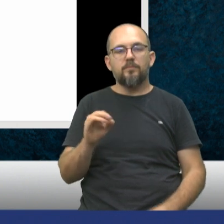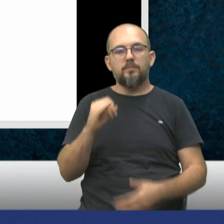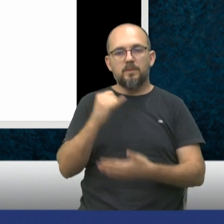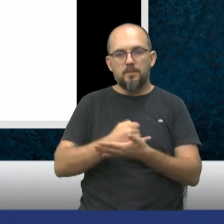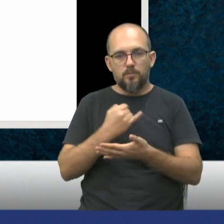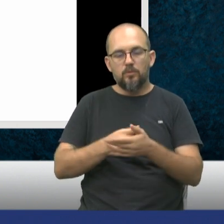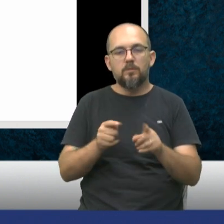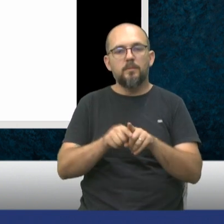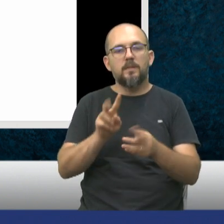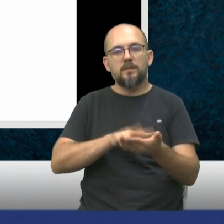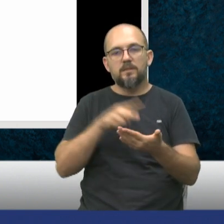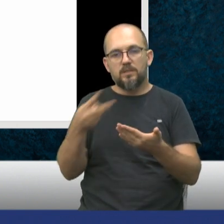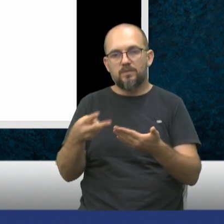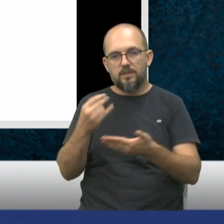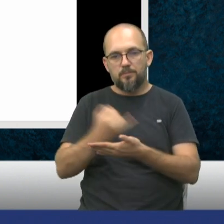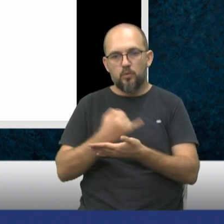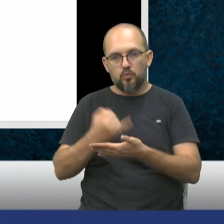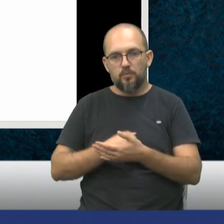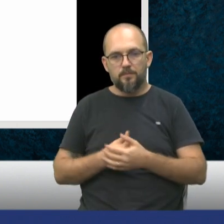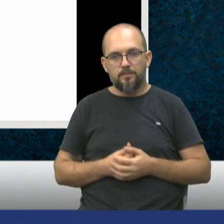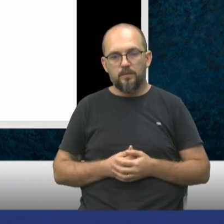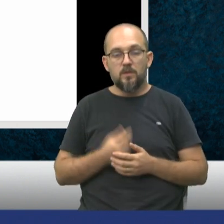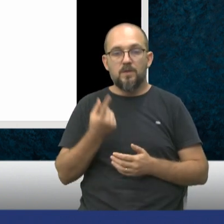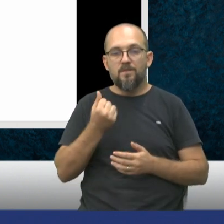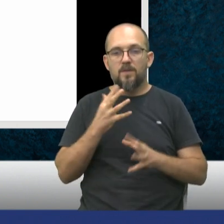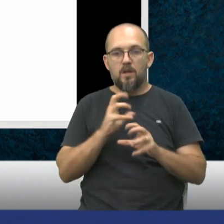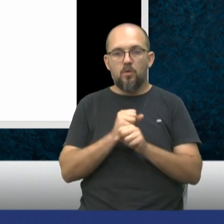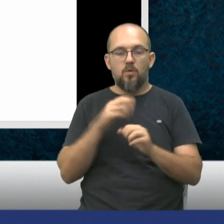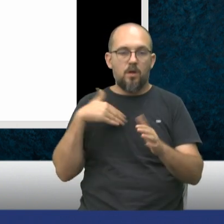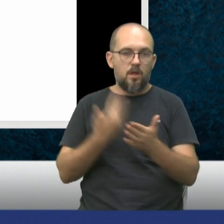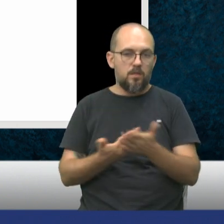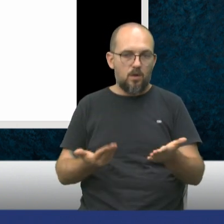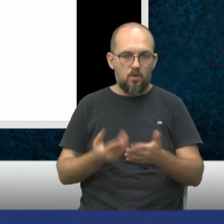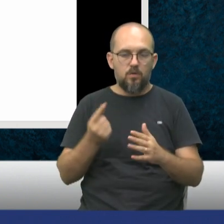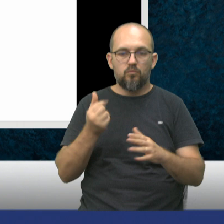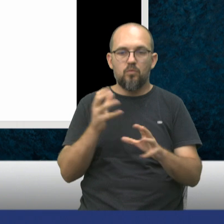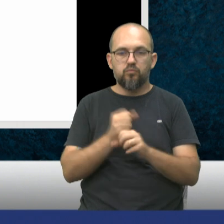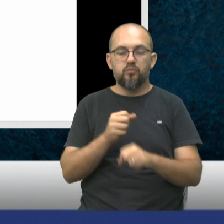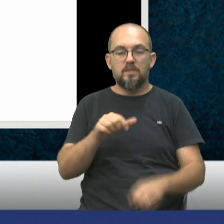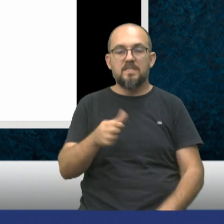e transferência de impostos, né, que o valor até agora está em